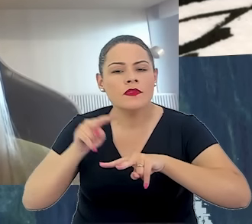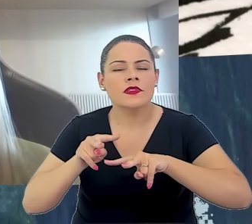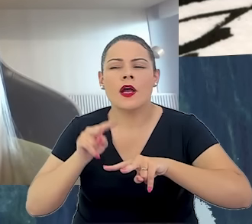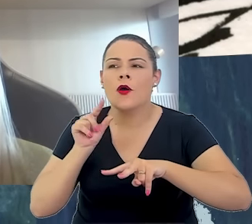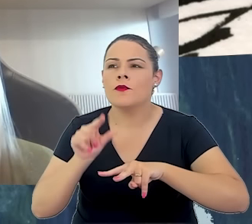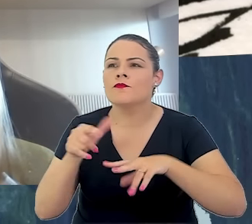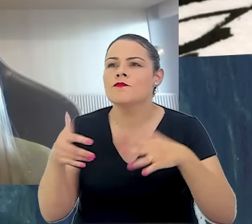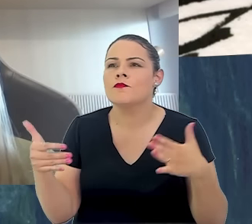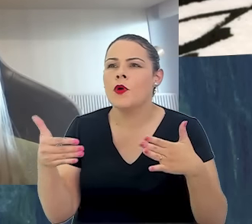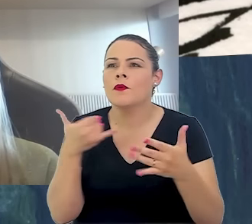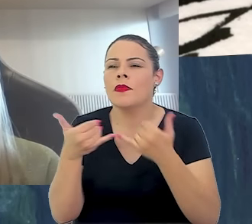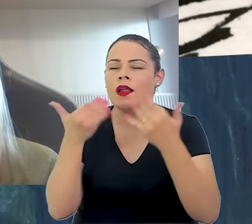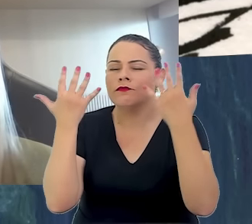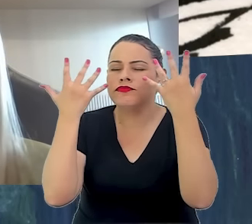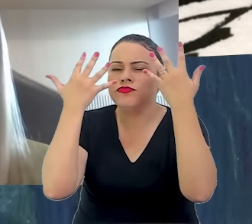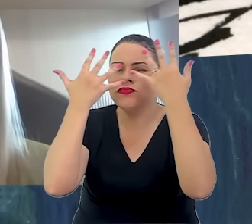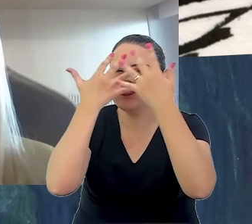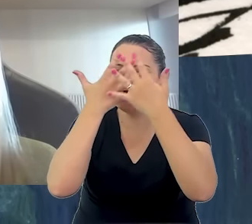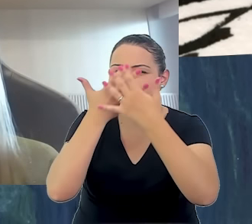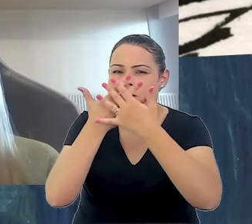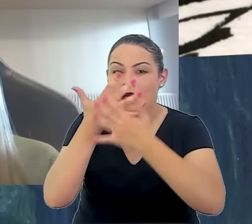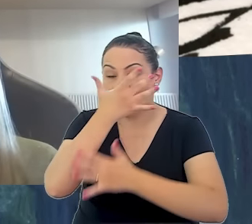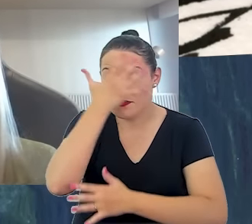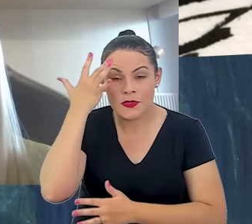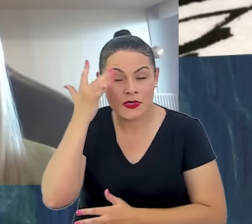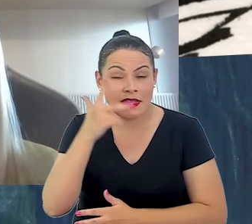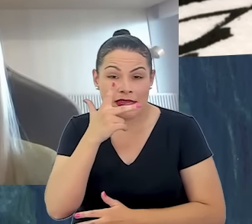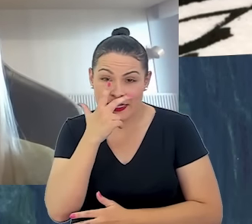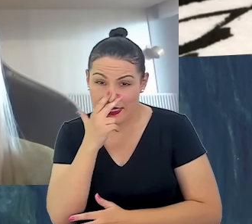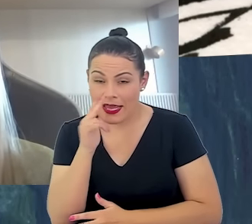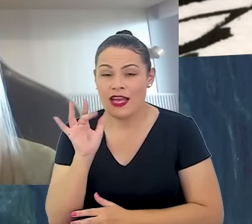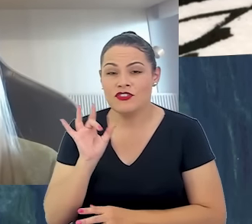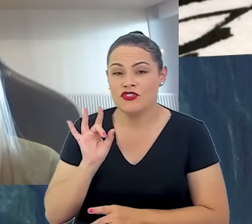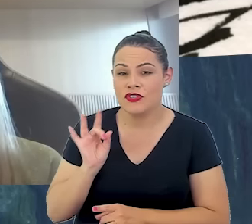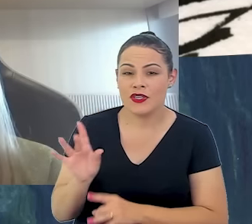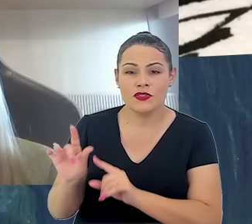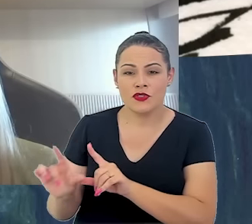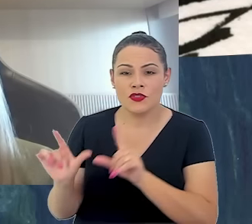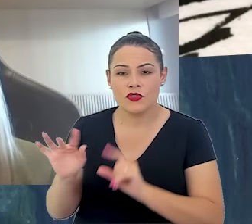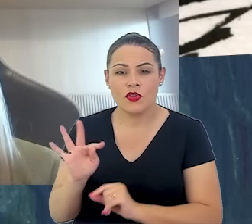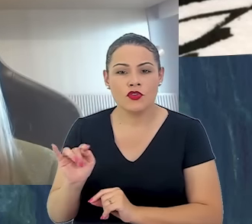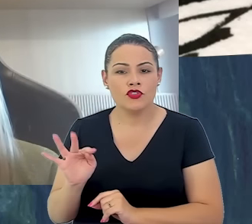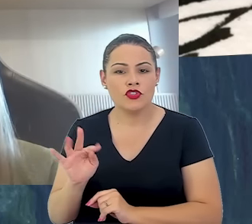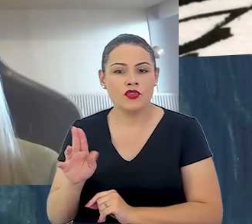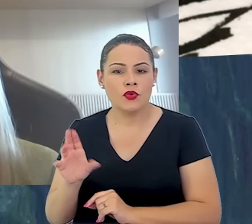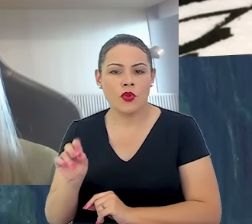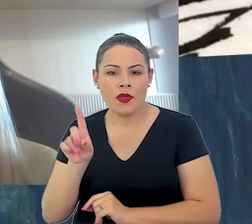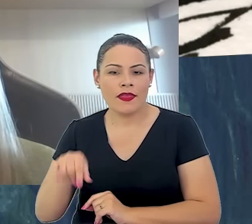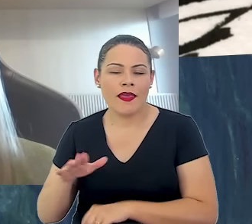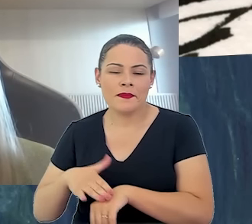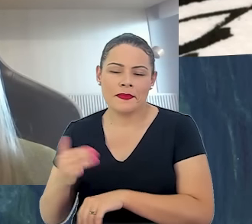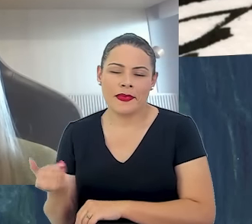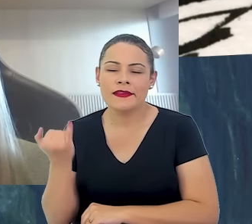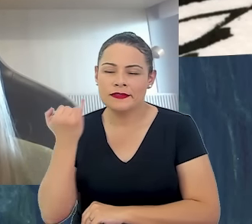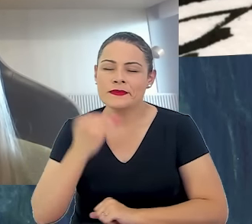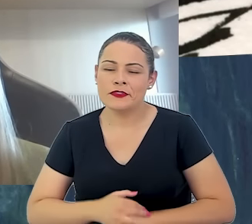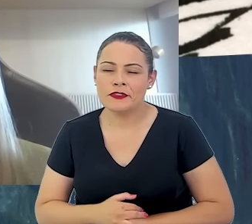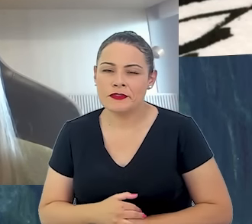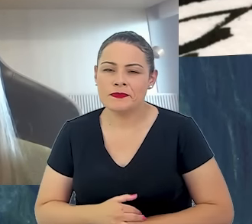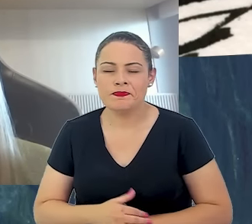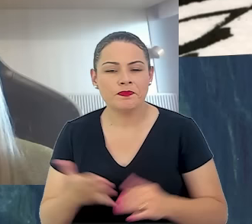um pouco eh milp né de quem não quem acha que S só o título O valor do título que importa